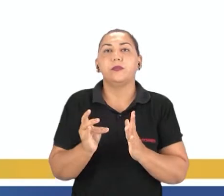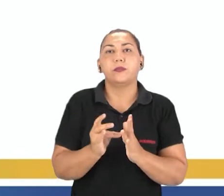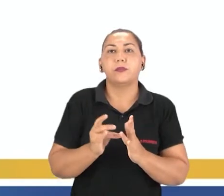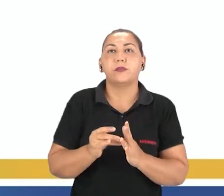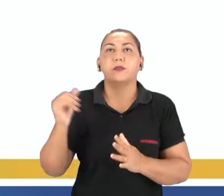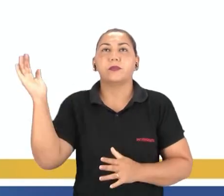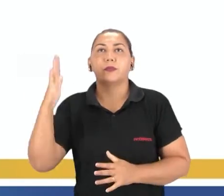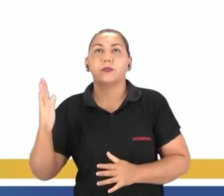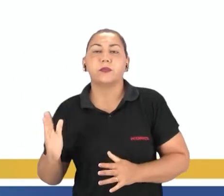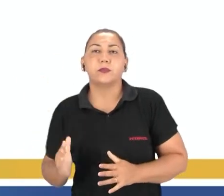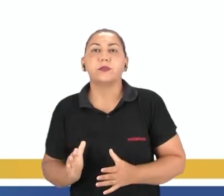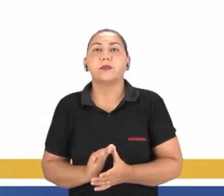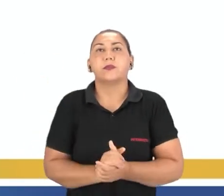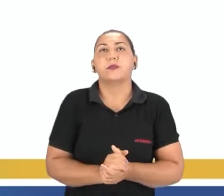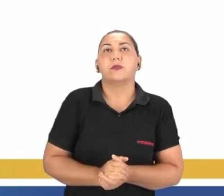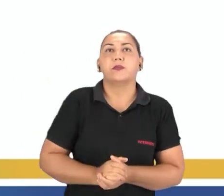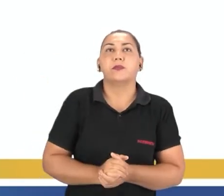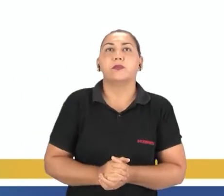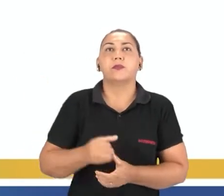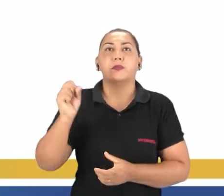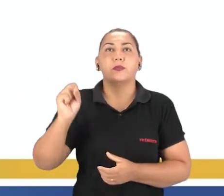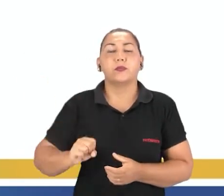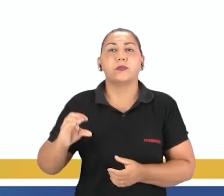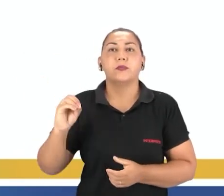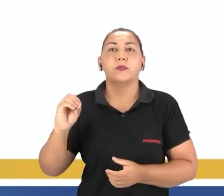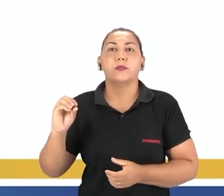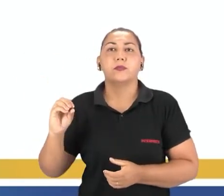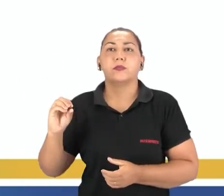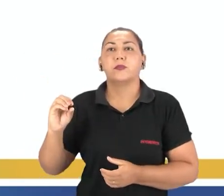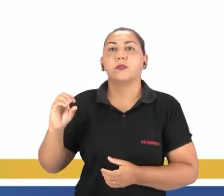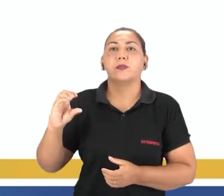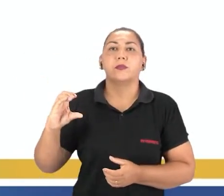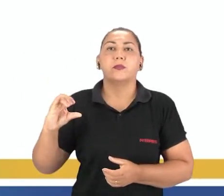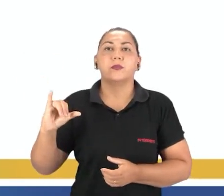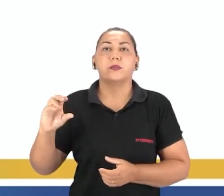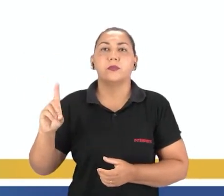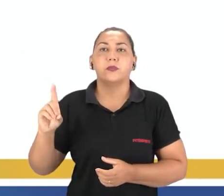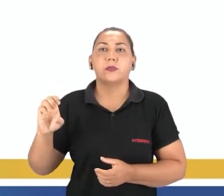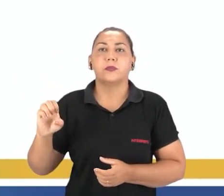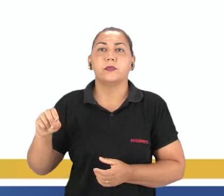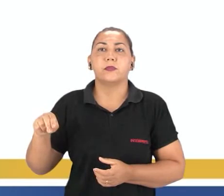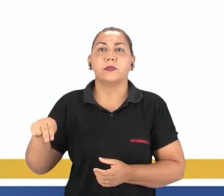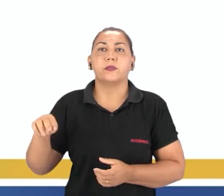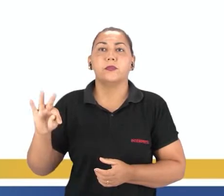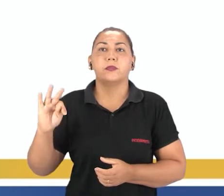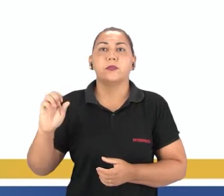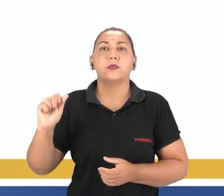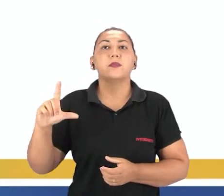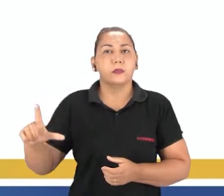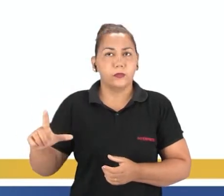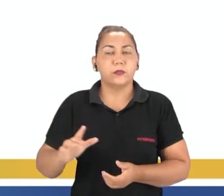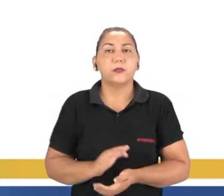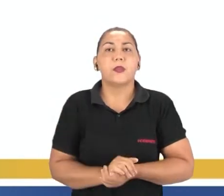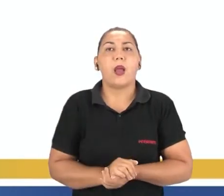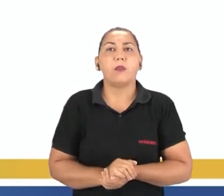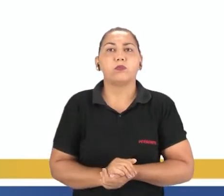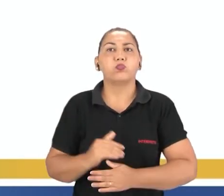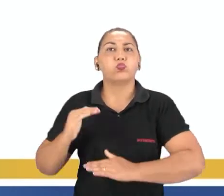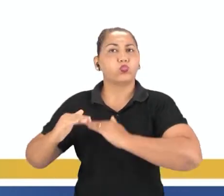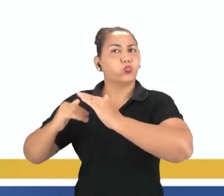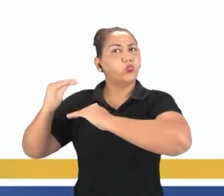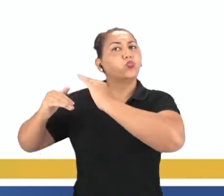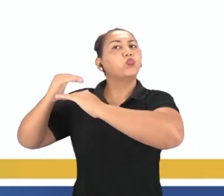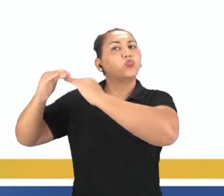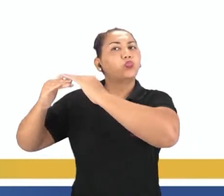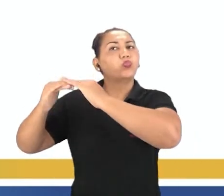na Amazônia sul-ocidental, podemos dizer, entre outras coisas, que, letra A, houve a evolução técnica